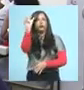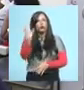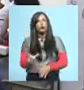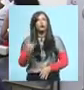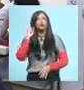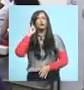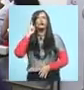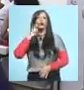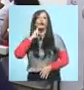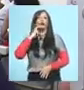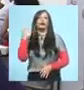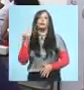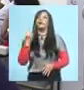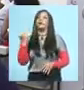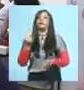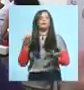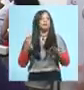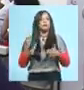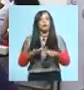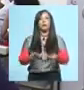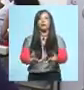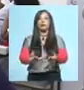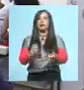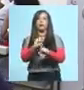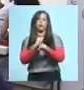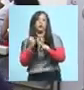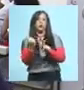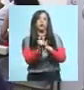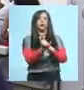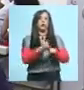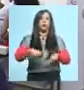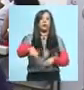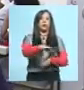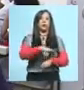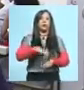surdos, vai oportunizar, inclusive, a inserção social dentro do ambiente educacional.